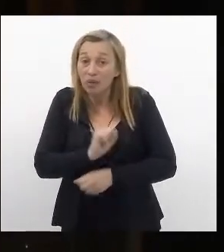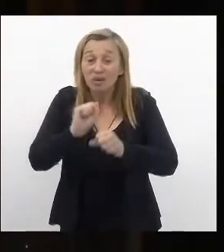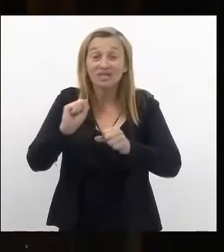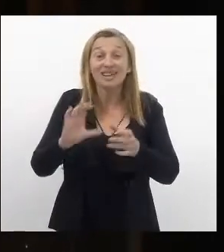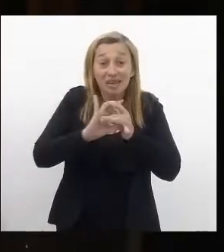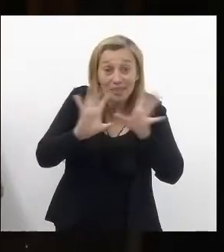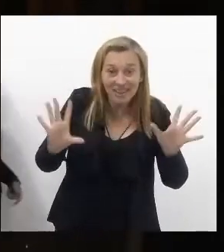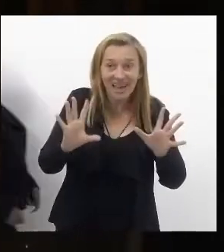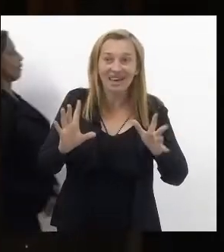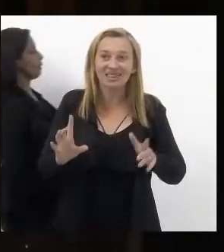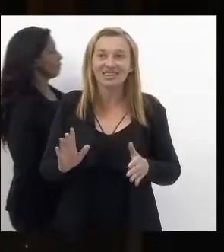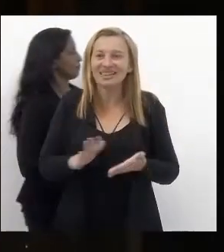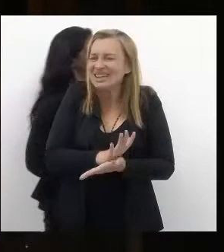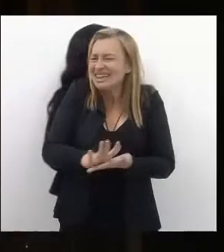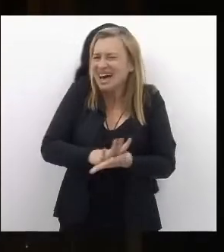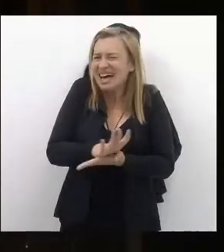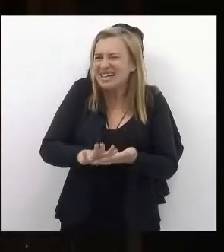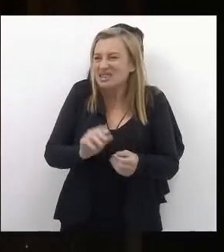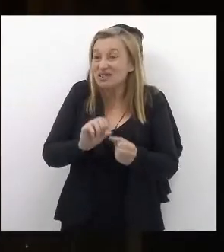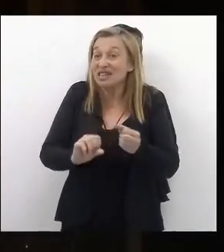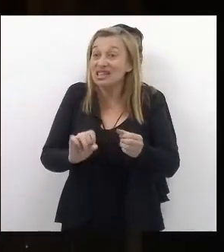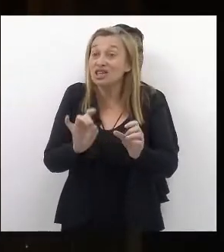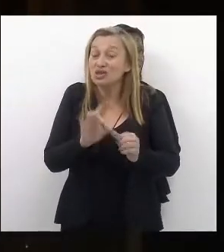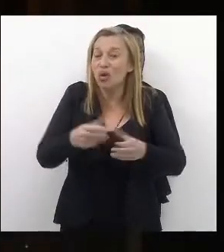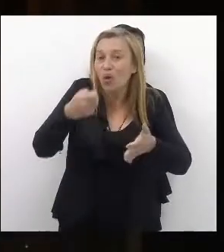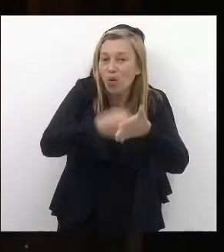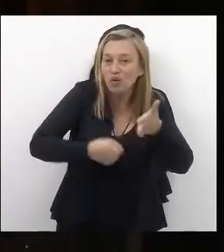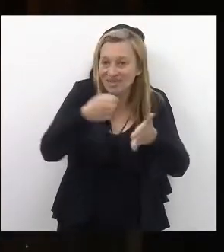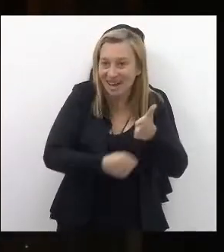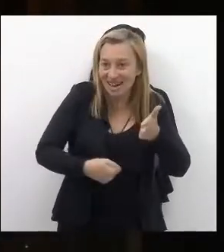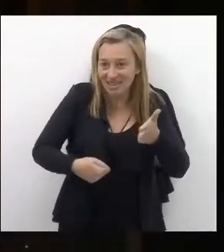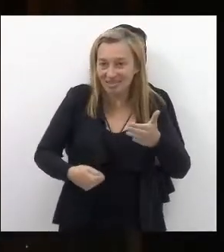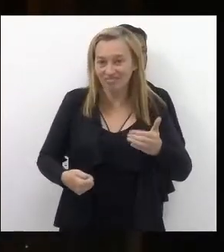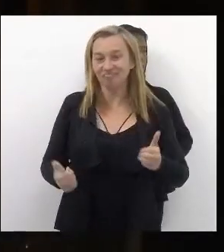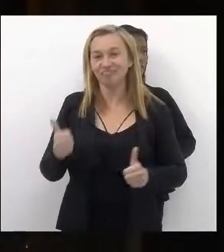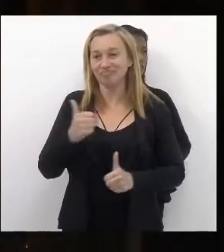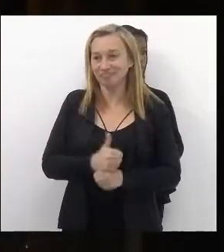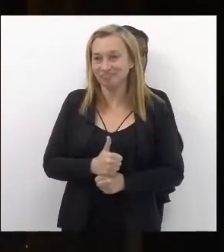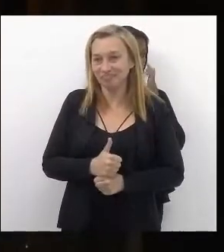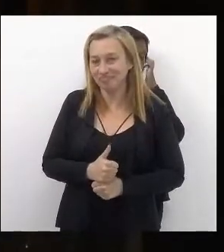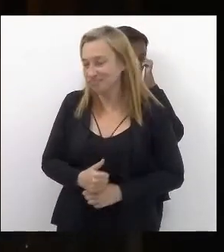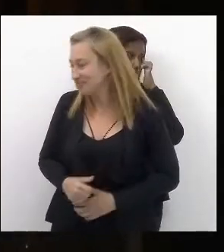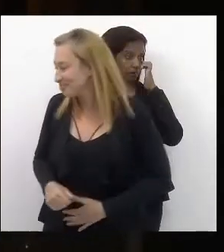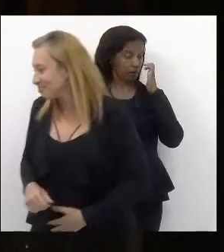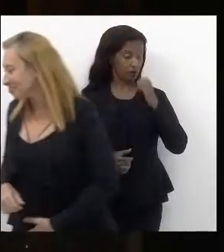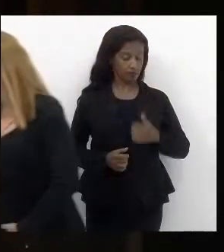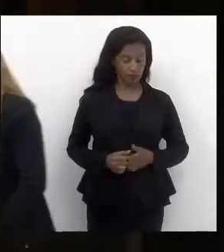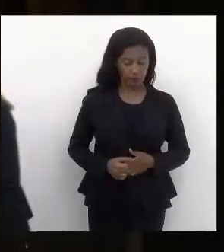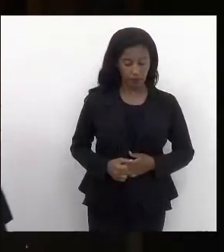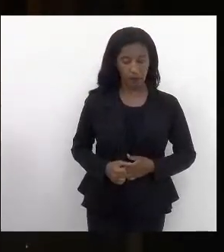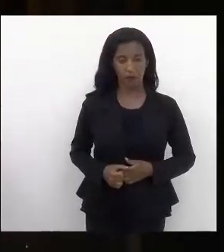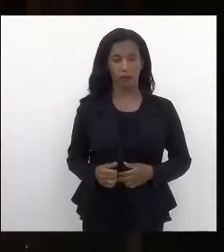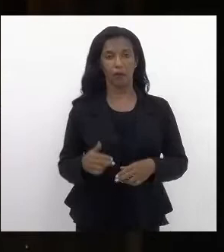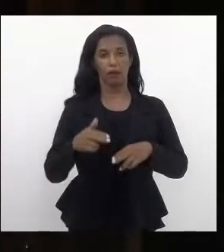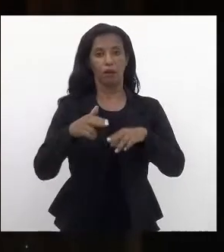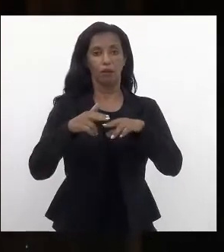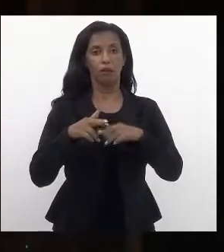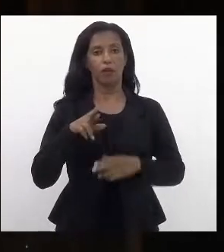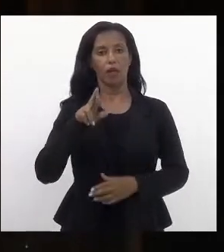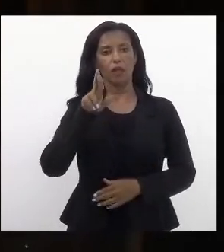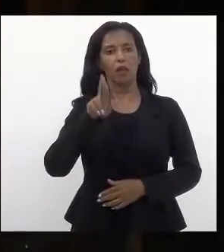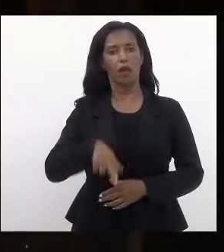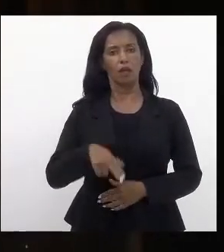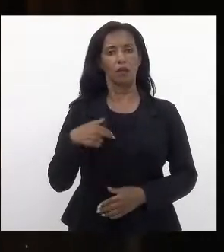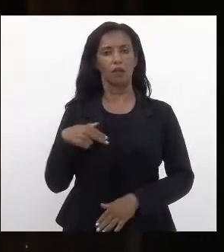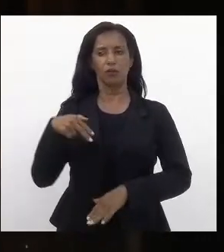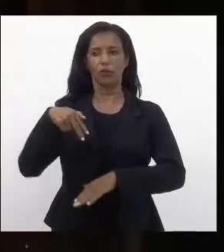liberdade, e nada pode fazer a não ser lutar, se defender e sobreviver. Por essa razão, eu fico de pé,